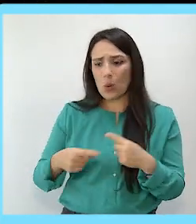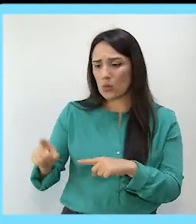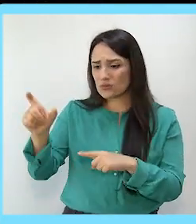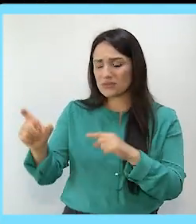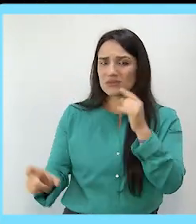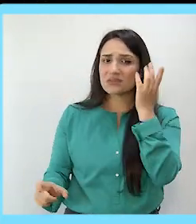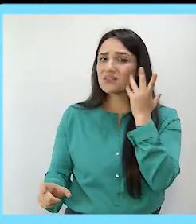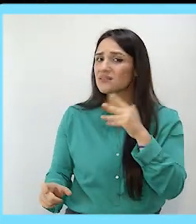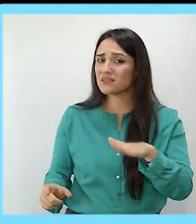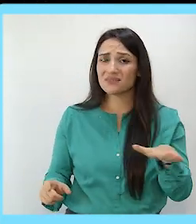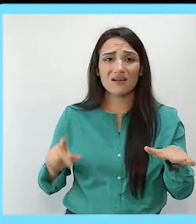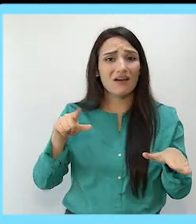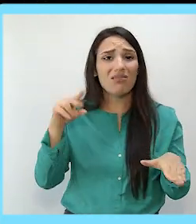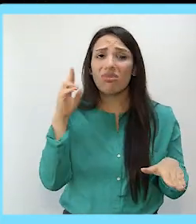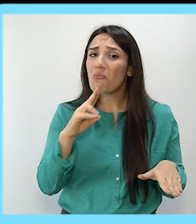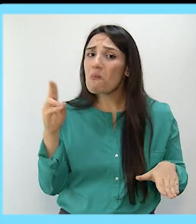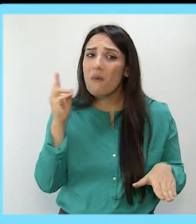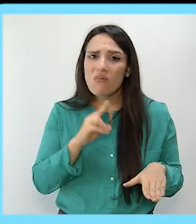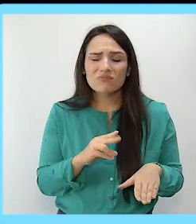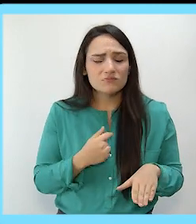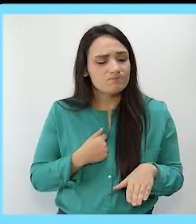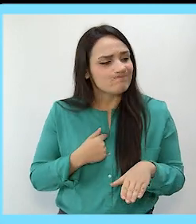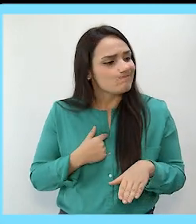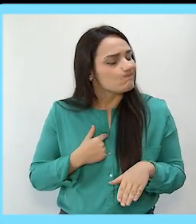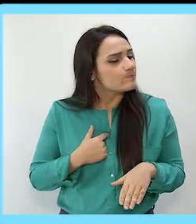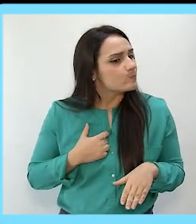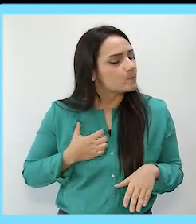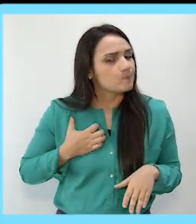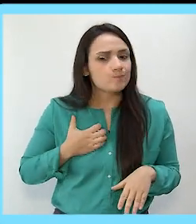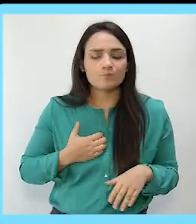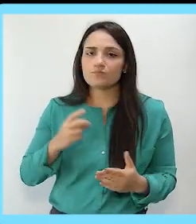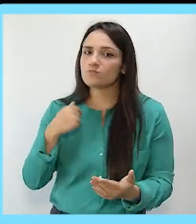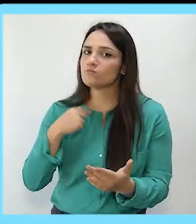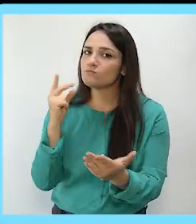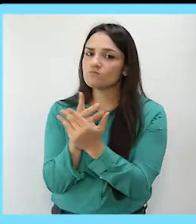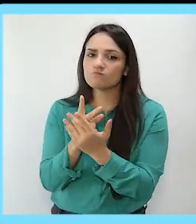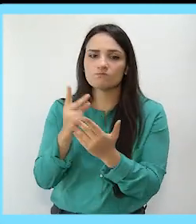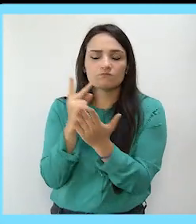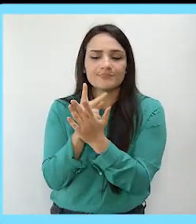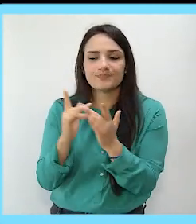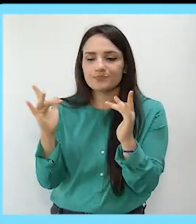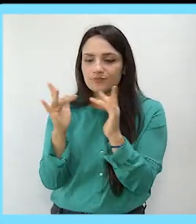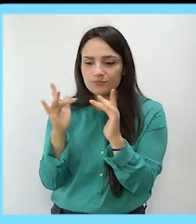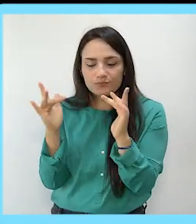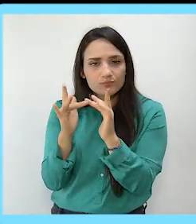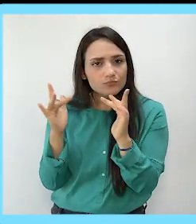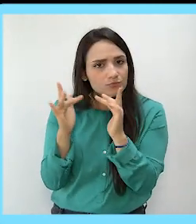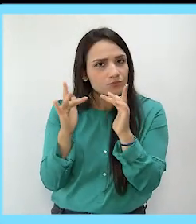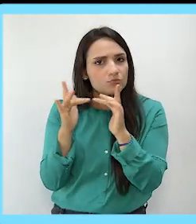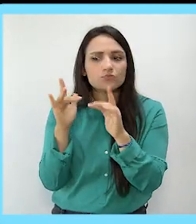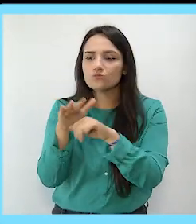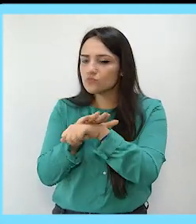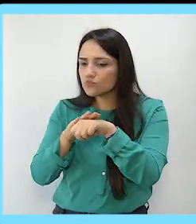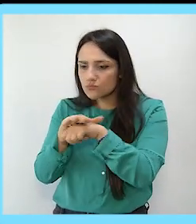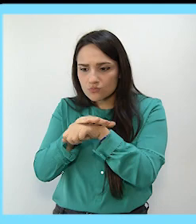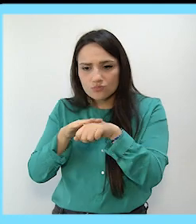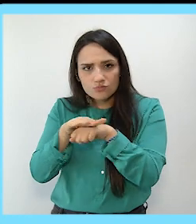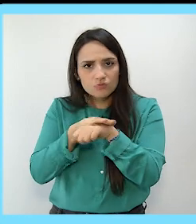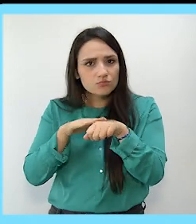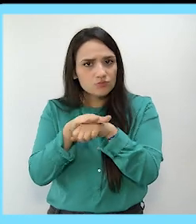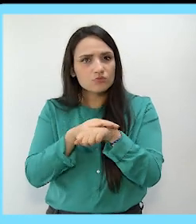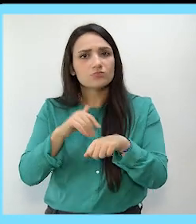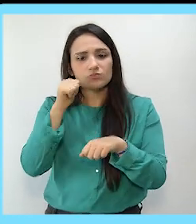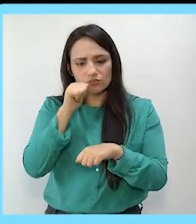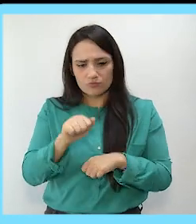sexuais, eram muito comuns. Então, eu tinha assim, um contato direto com todas as pessoas,